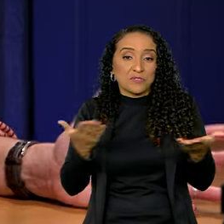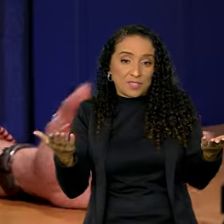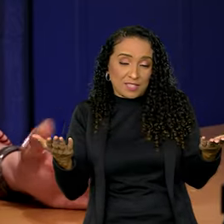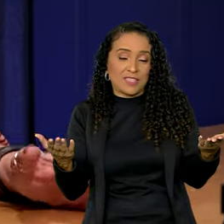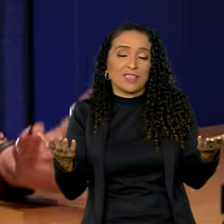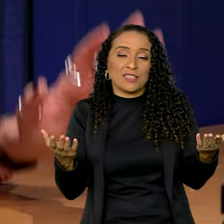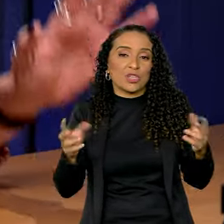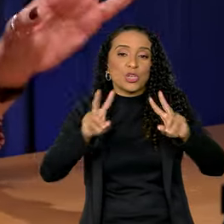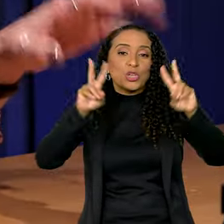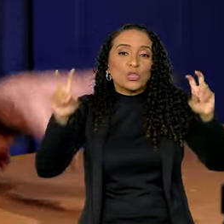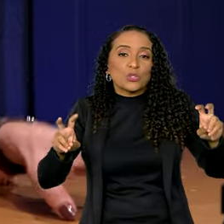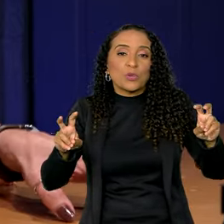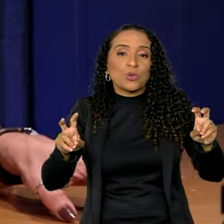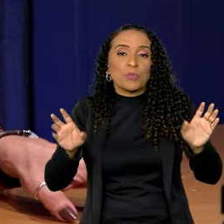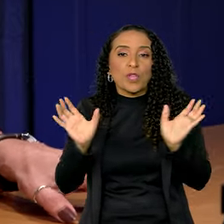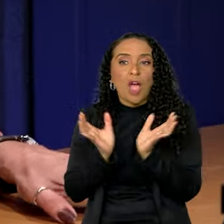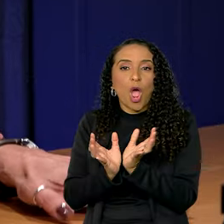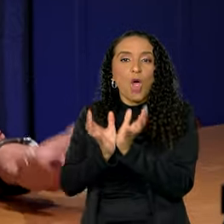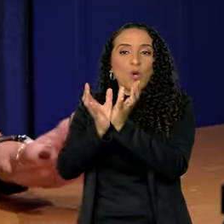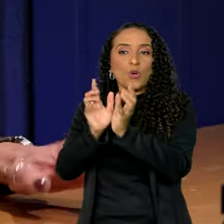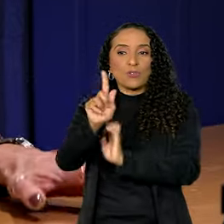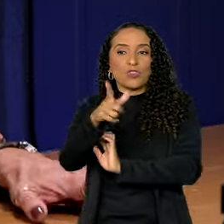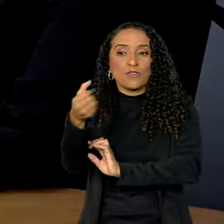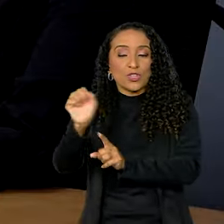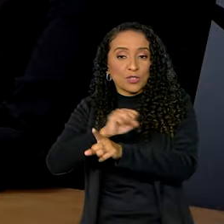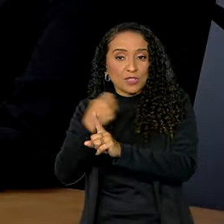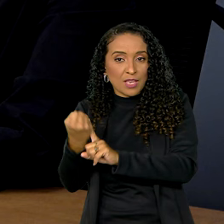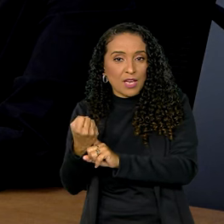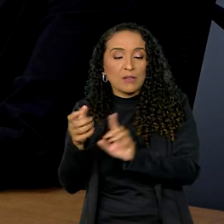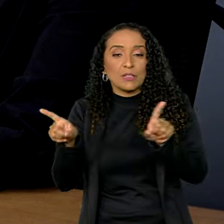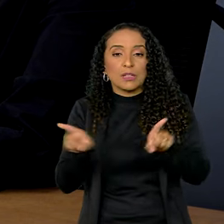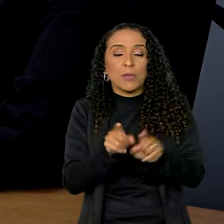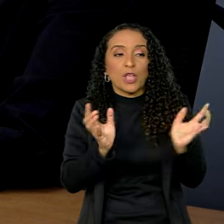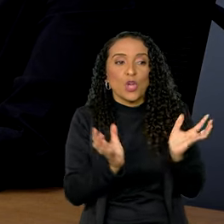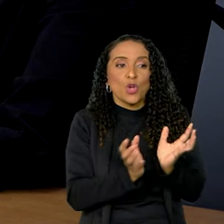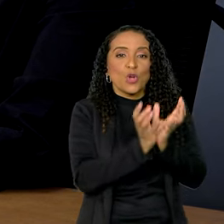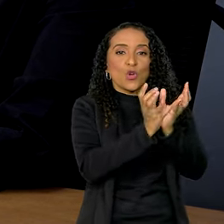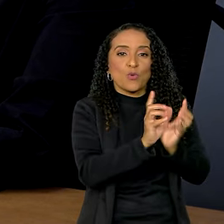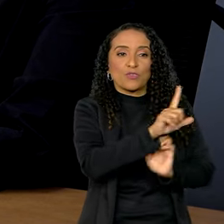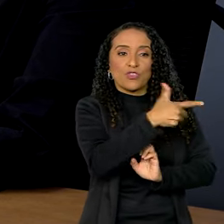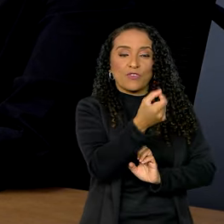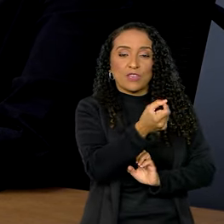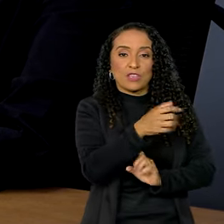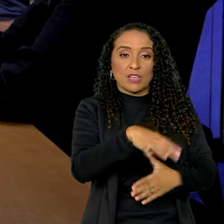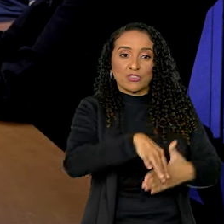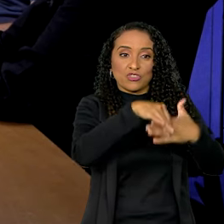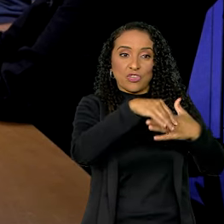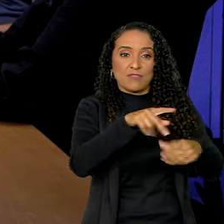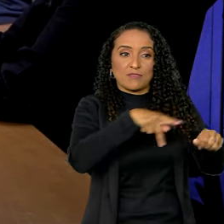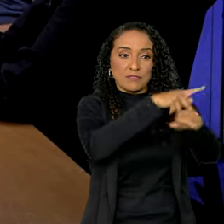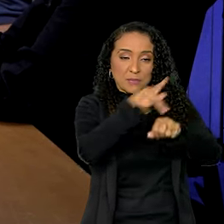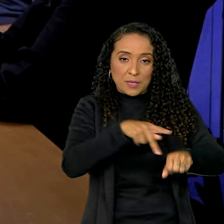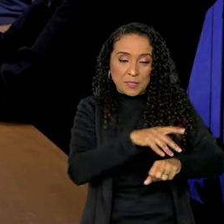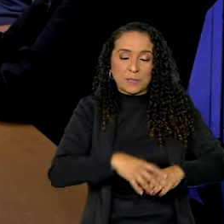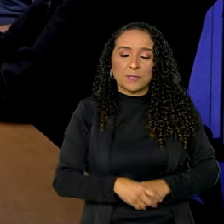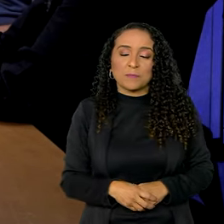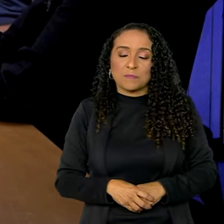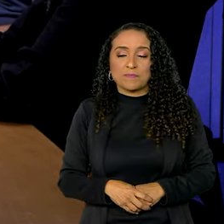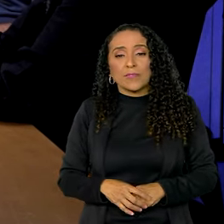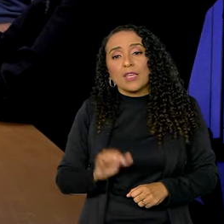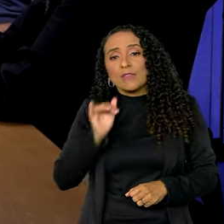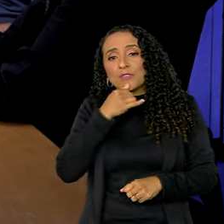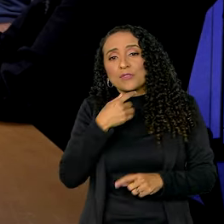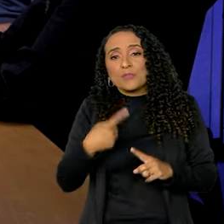vocês sobre a Cúpula do G20 social e a cúpula dos chefes de estado rapidamente pra gente encerrar esse episódio